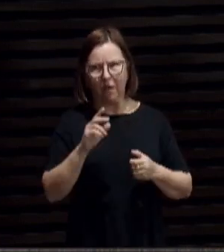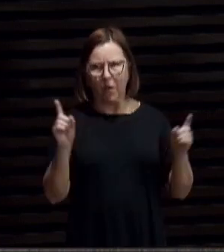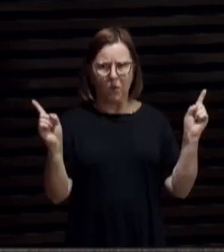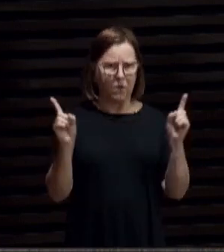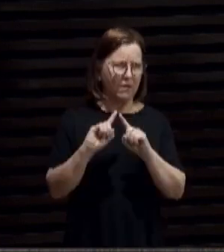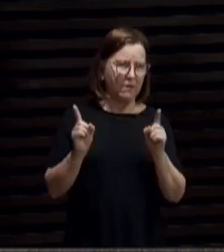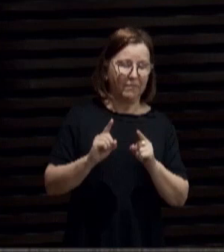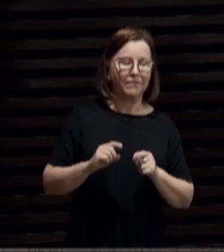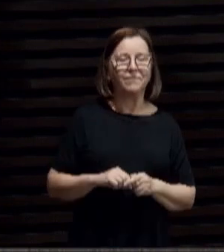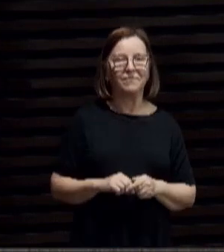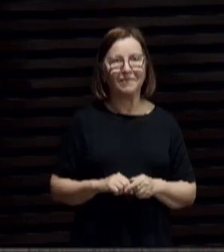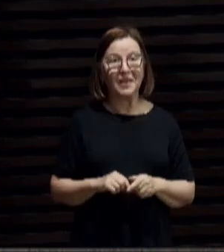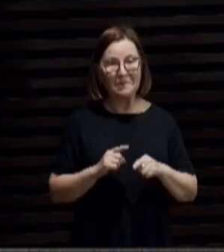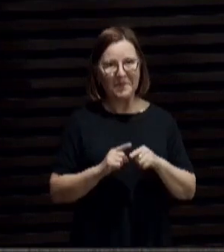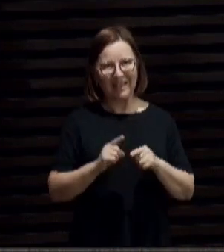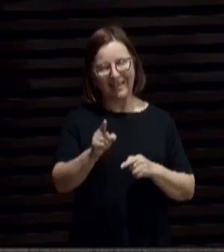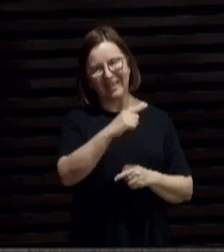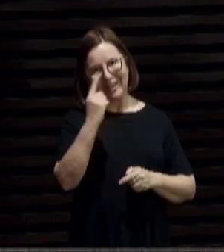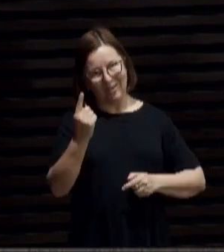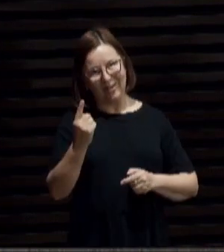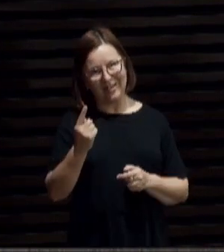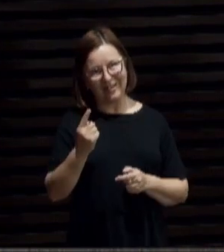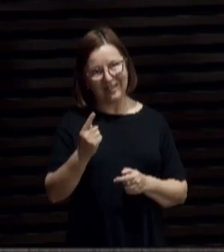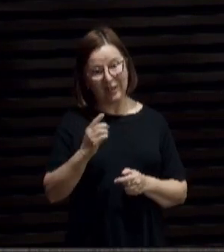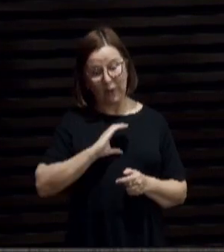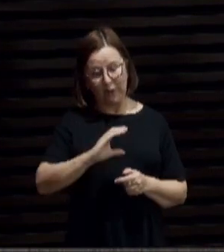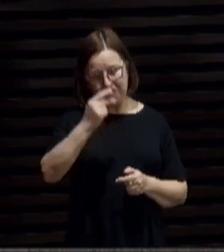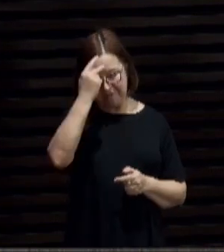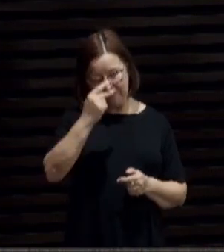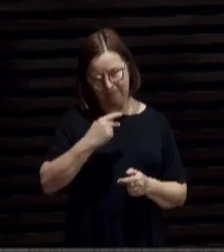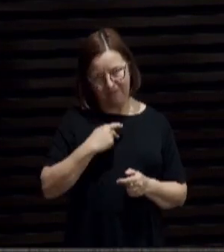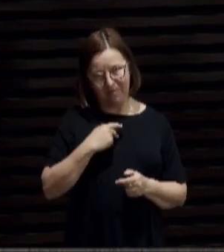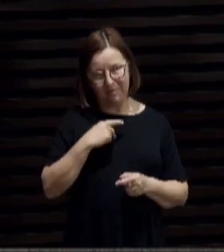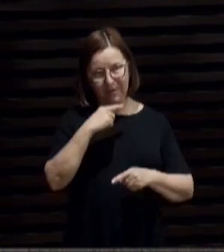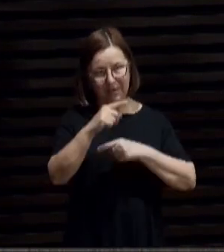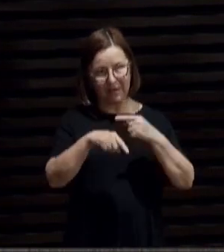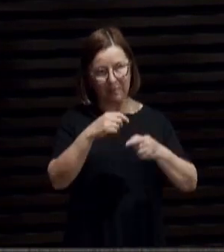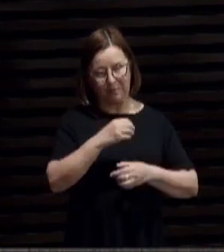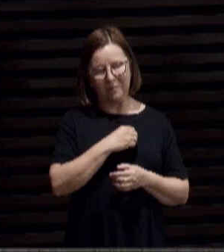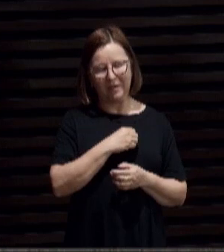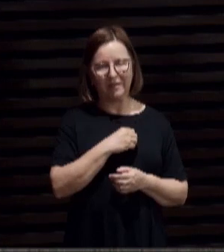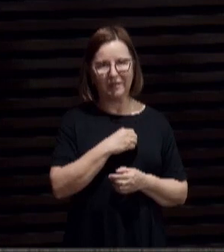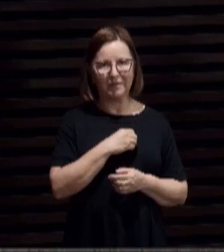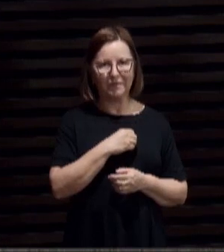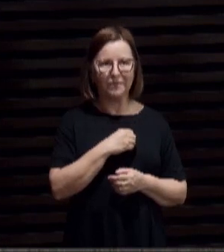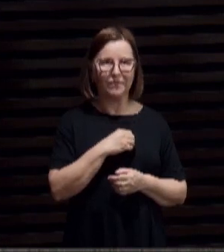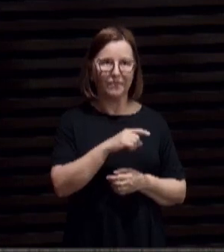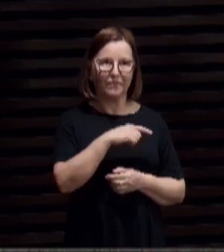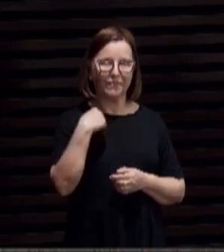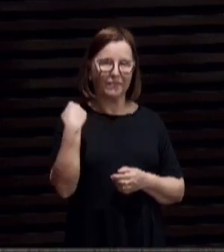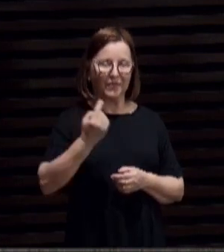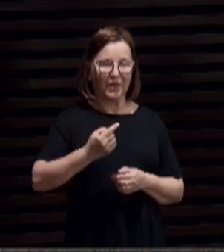Porque a gente tem uma autoconfiança muito séria depois do pecado. Nós temos uma autonomia muito